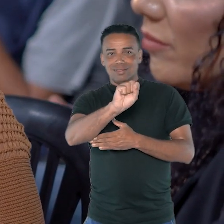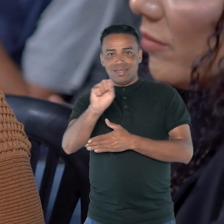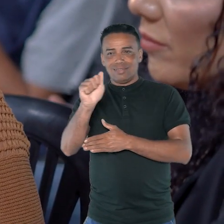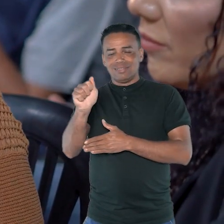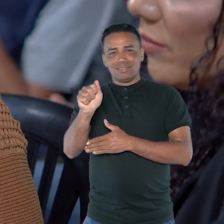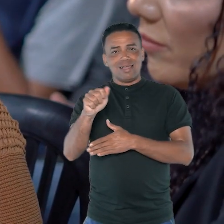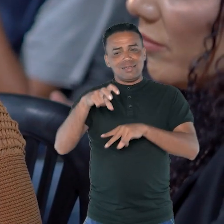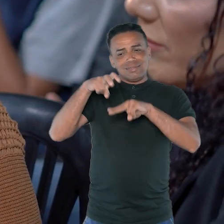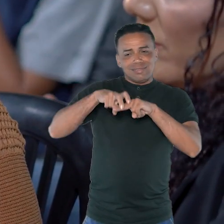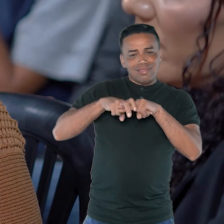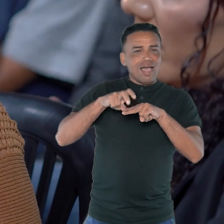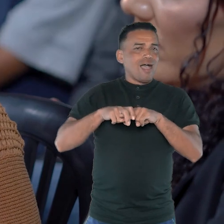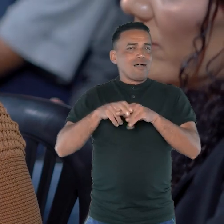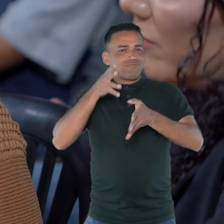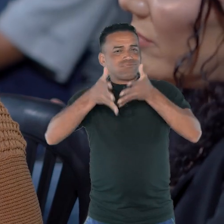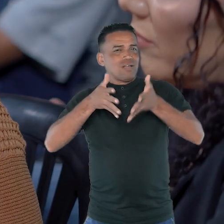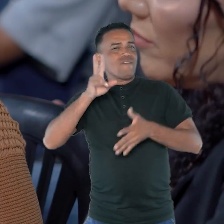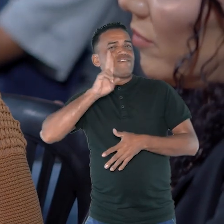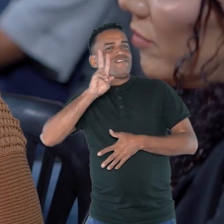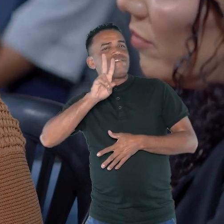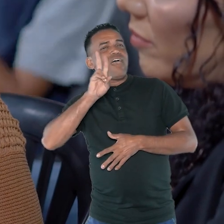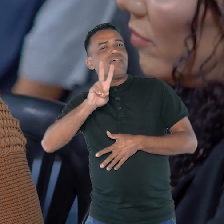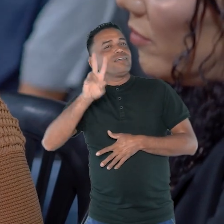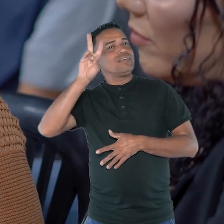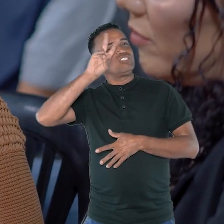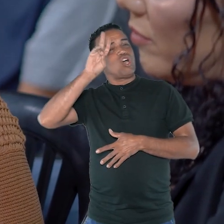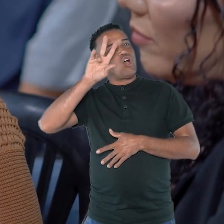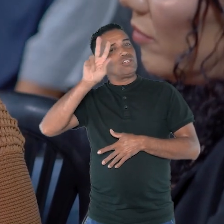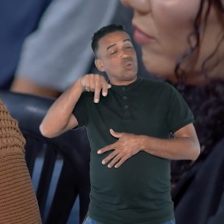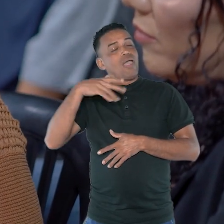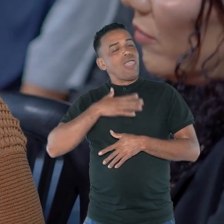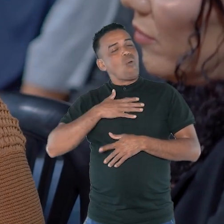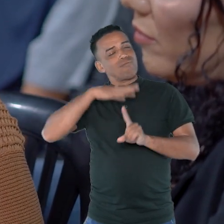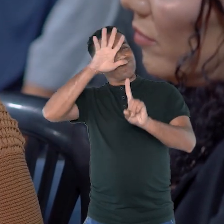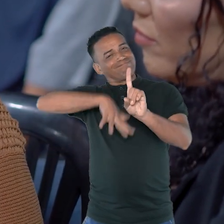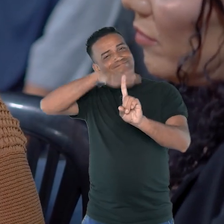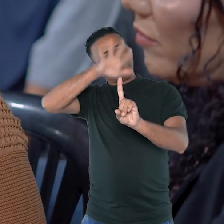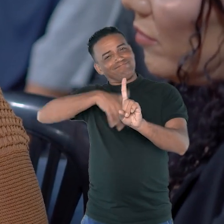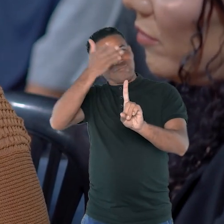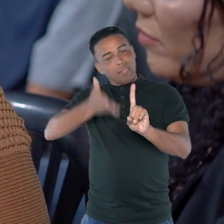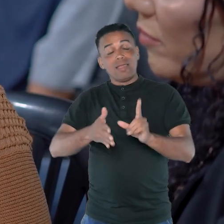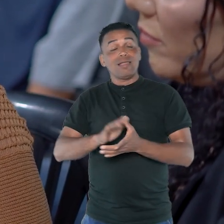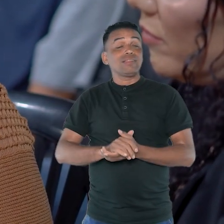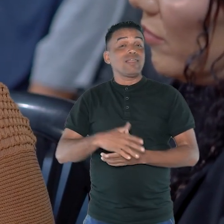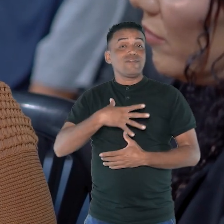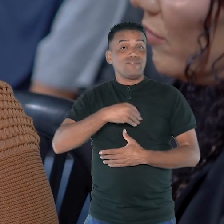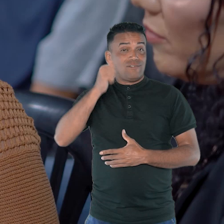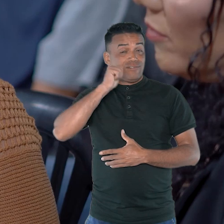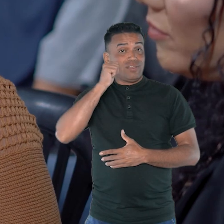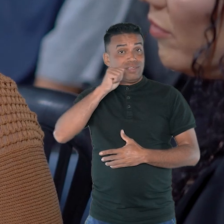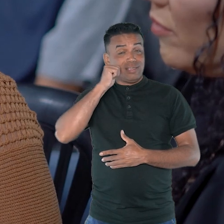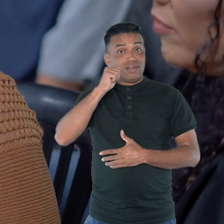ouvir, conhecer um pouco a sua história. E hoje você ganhou mais uma fã. Eu tenho uma filha de 7 anos, Giovana,